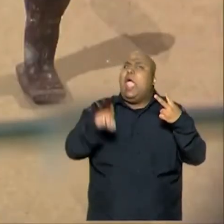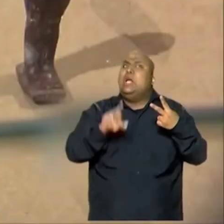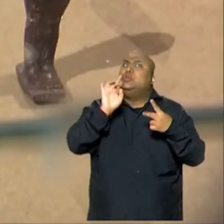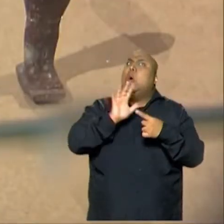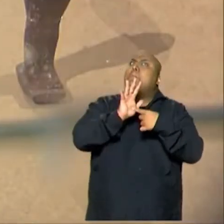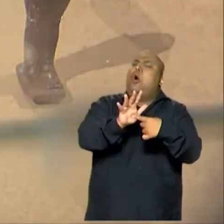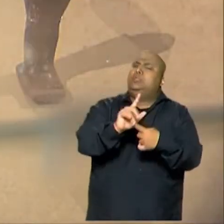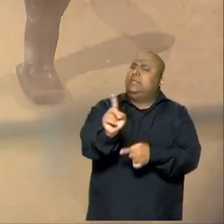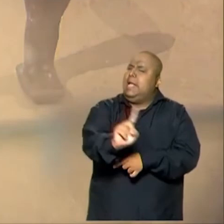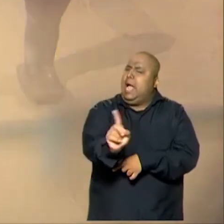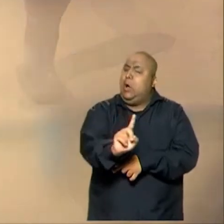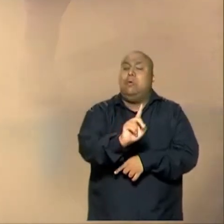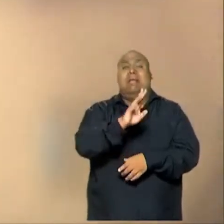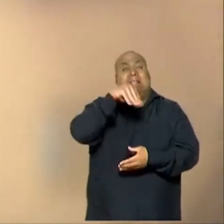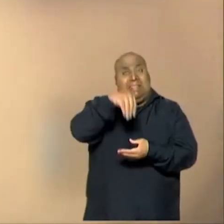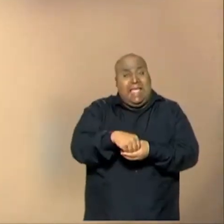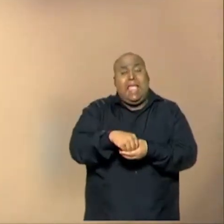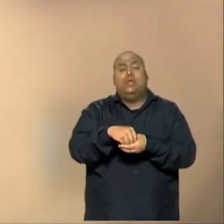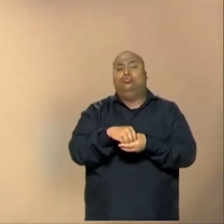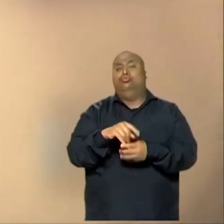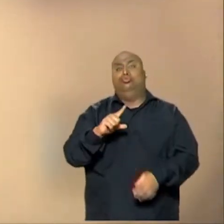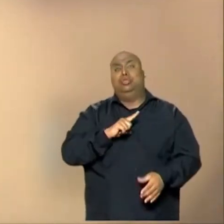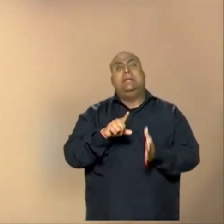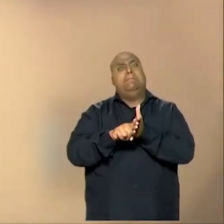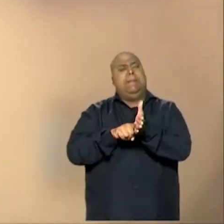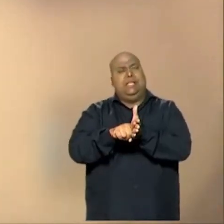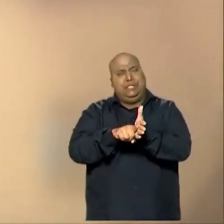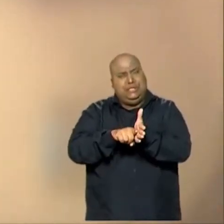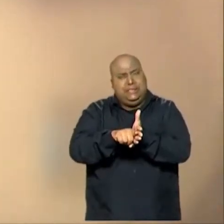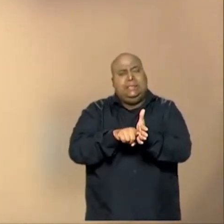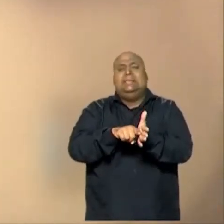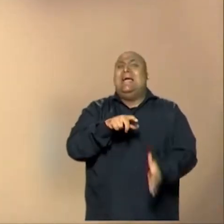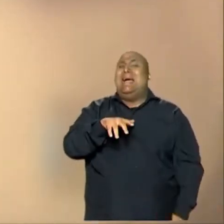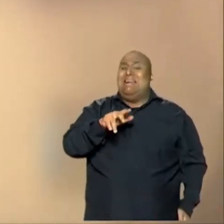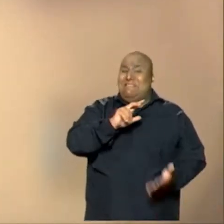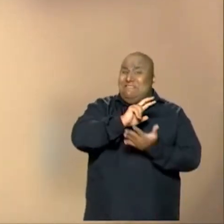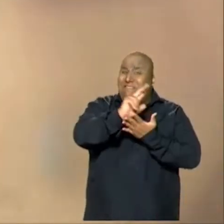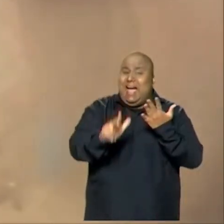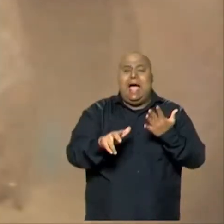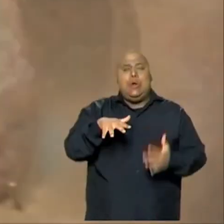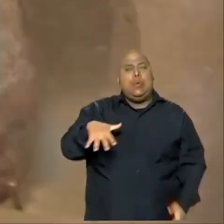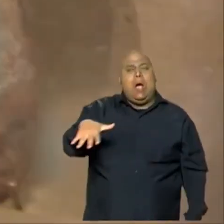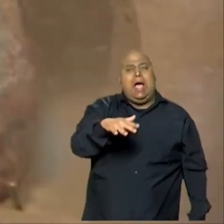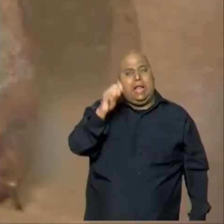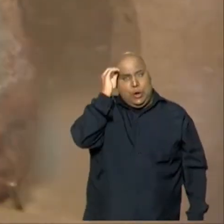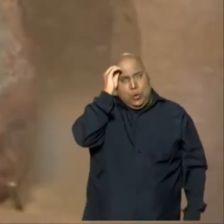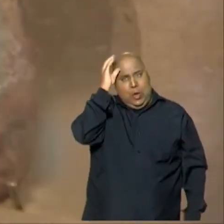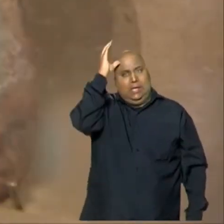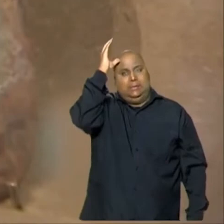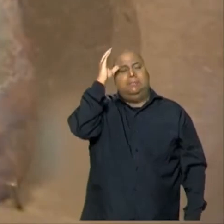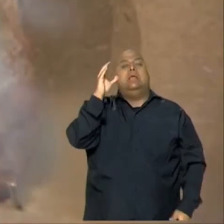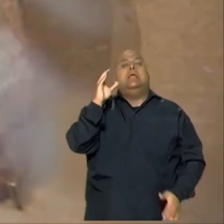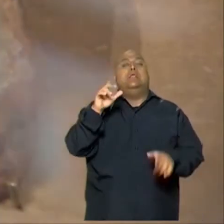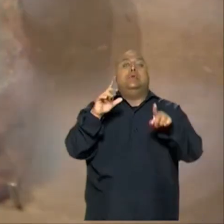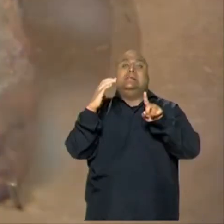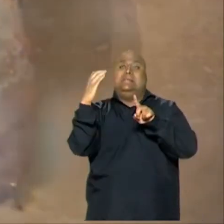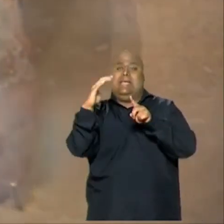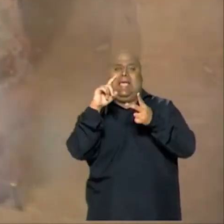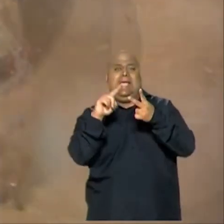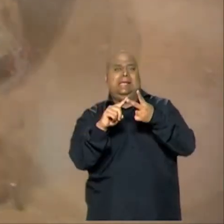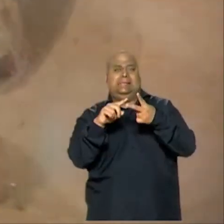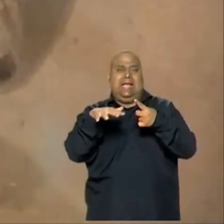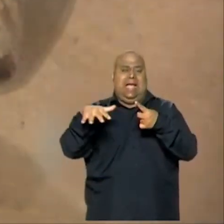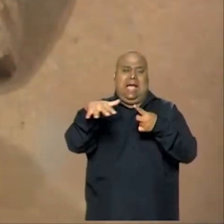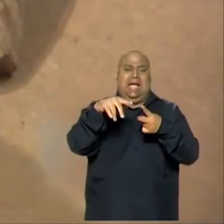exposição. Nós desenvolvemos pesquisas nas mais diferentes áreas do saber vinculadas às ciências